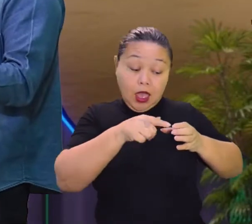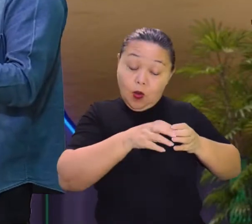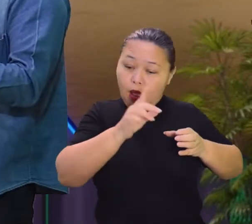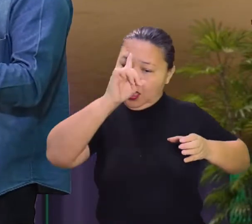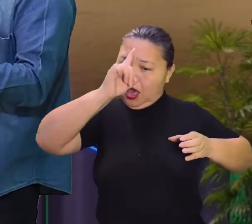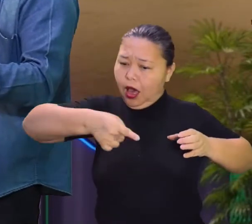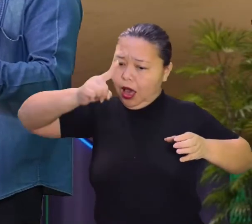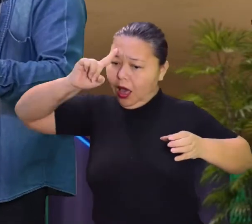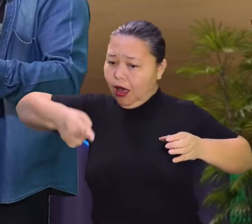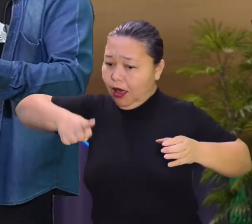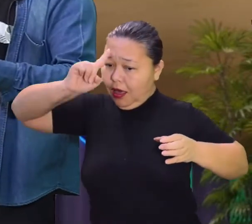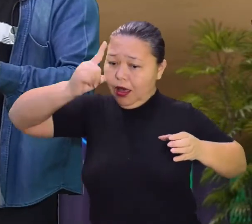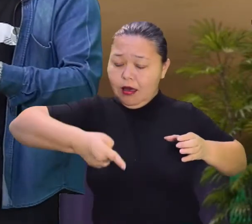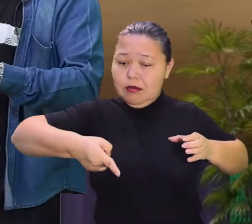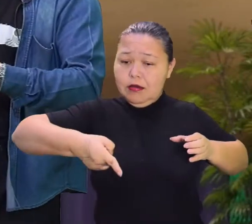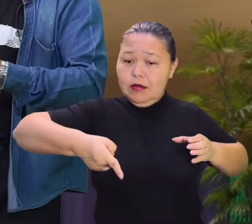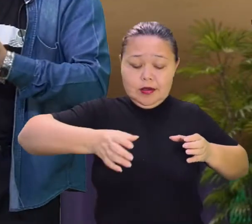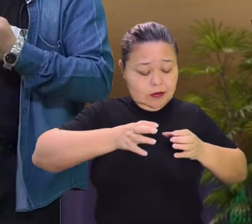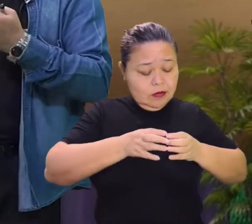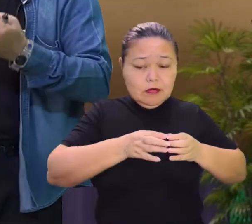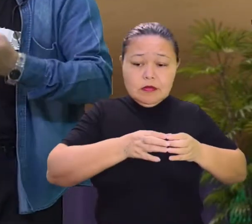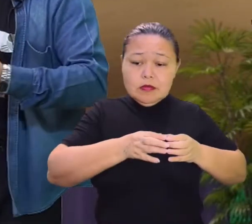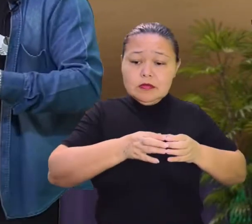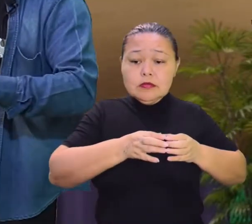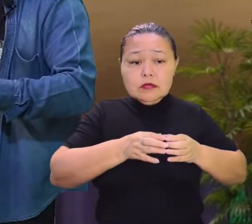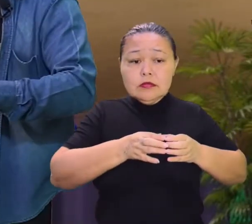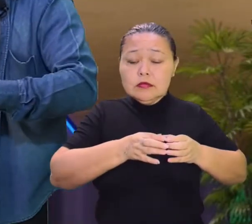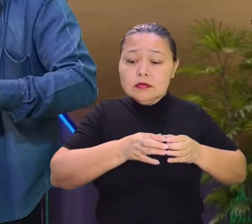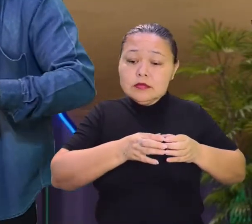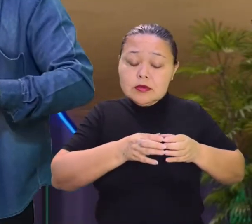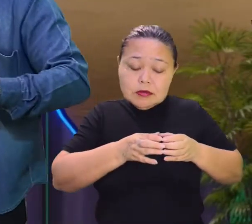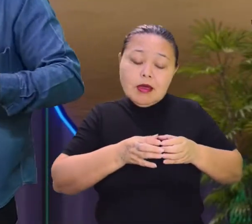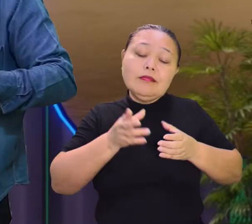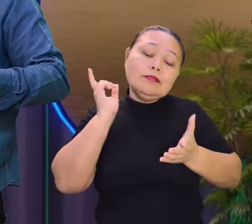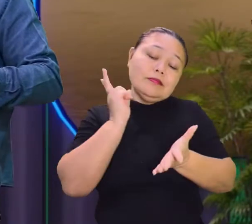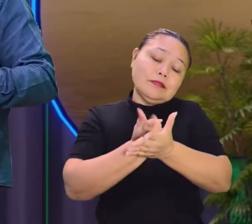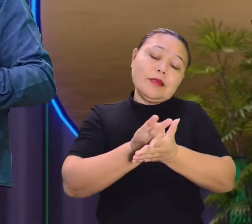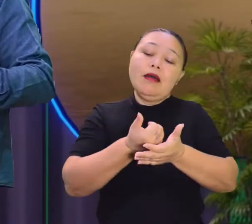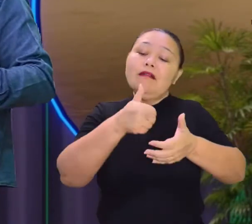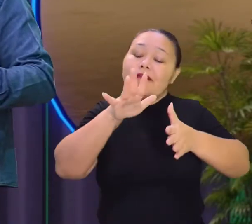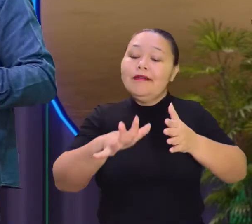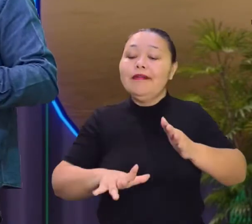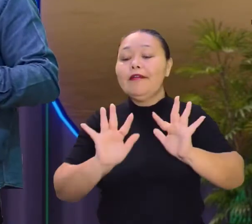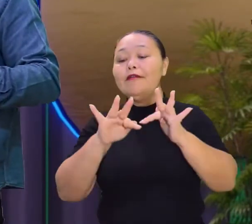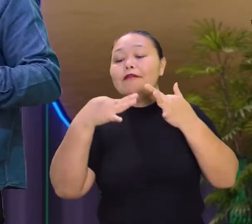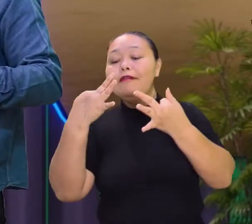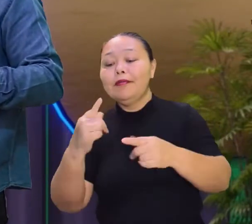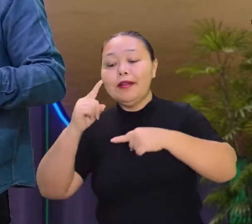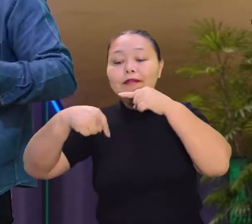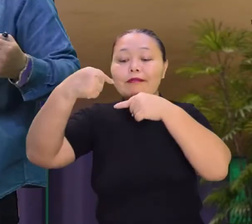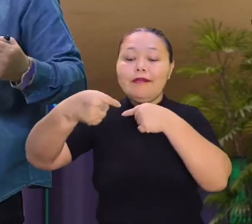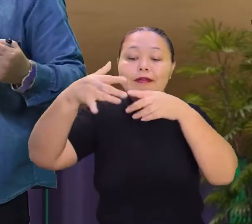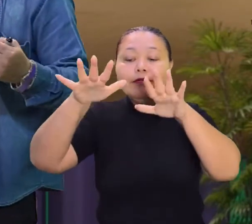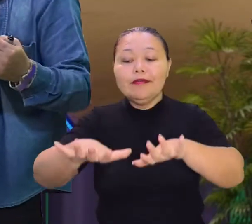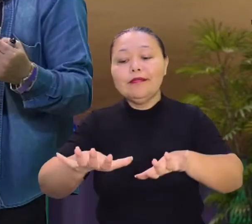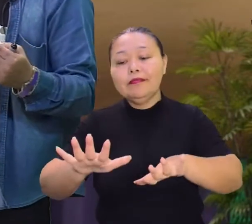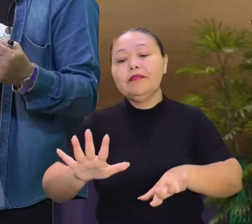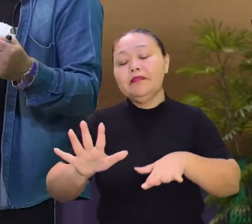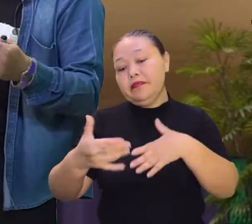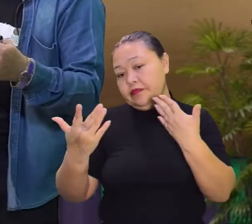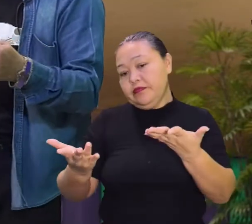dominante, que, em muitos casos, se perpetuaram ao longo do tempo. Exato. É isso? A Charge diz